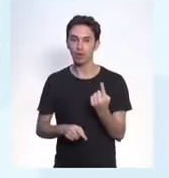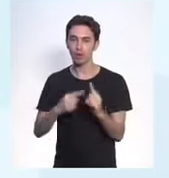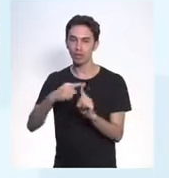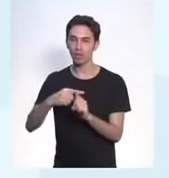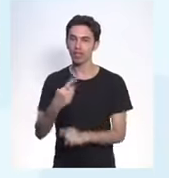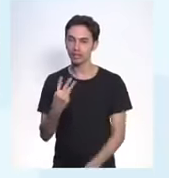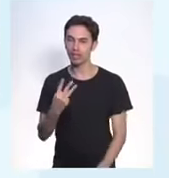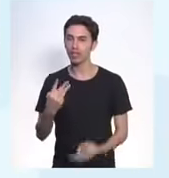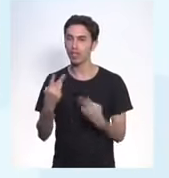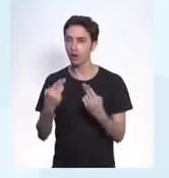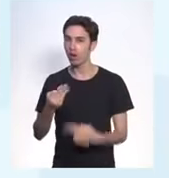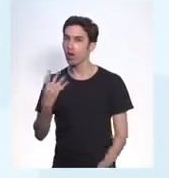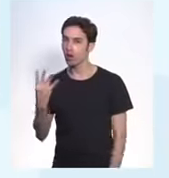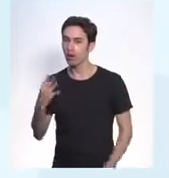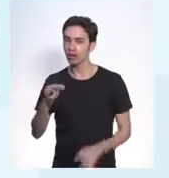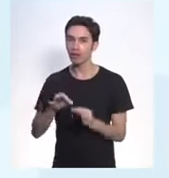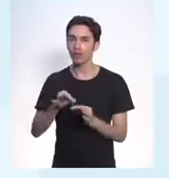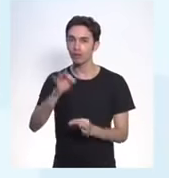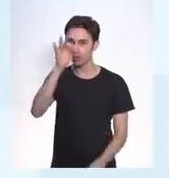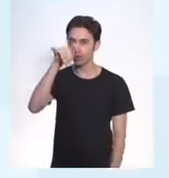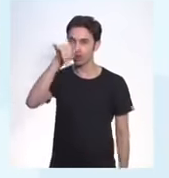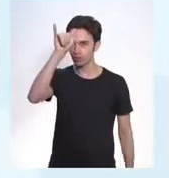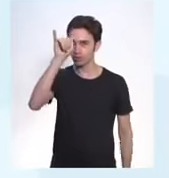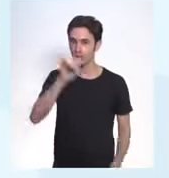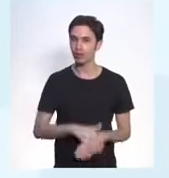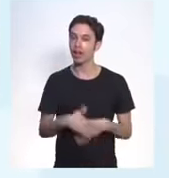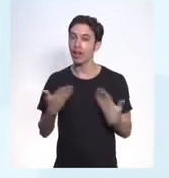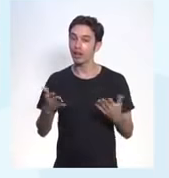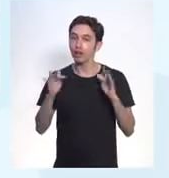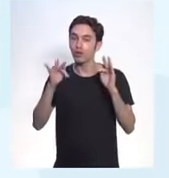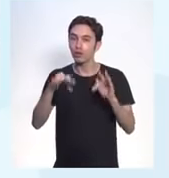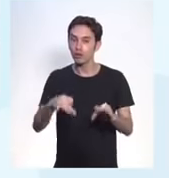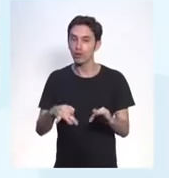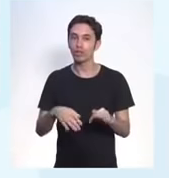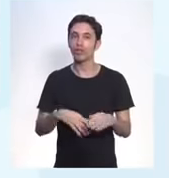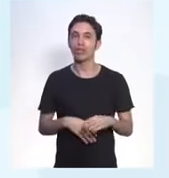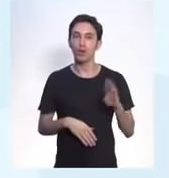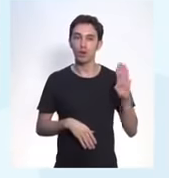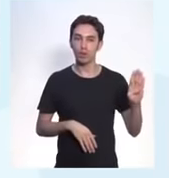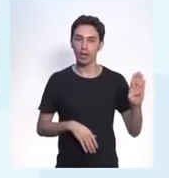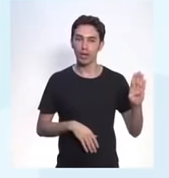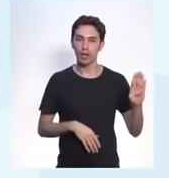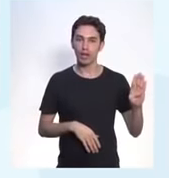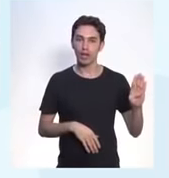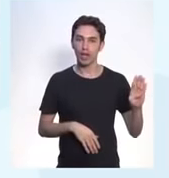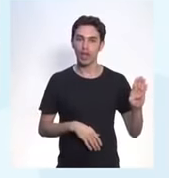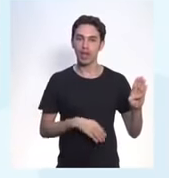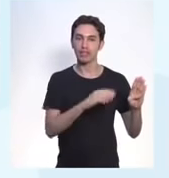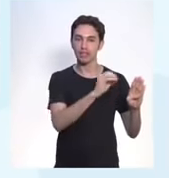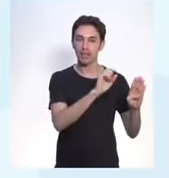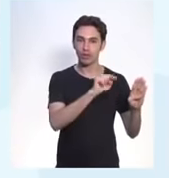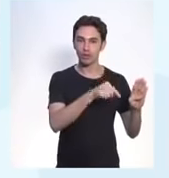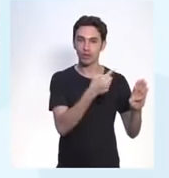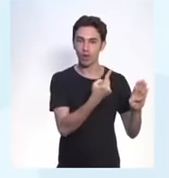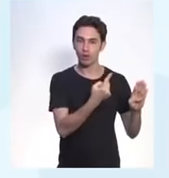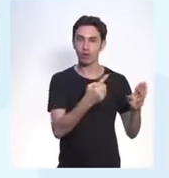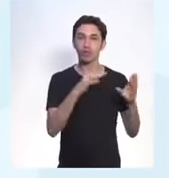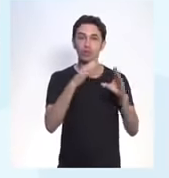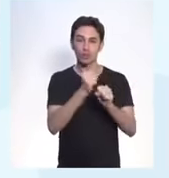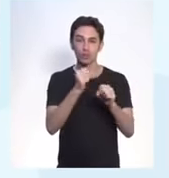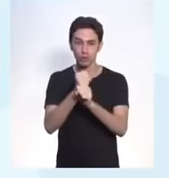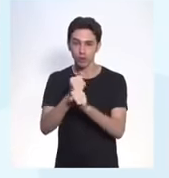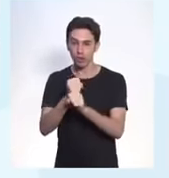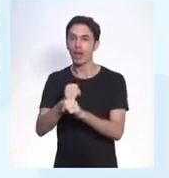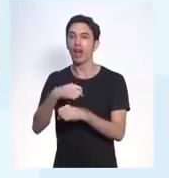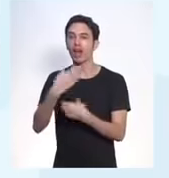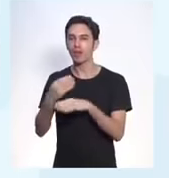mais três aí eu resulta em quatro que é o valor aí do então eu tô tomando um para os valores de x e três para os valores de